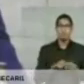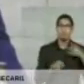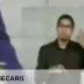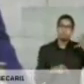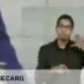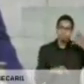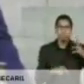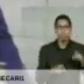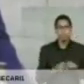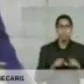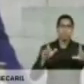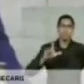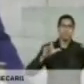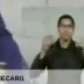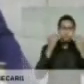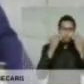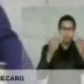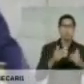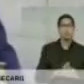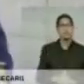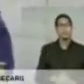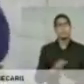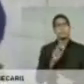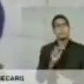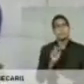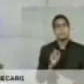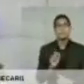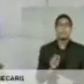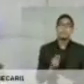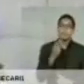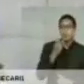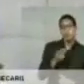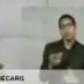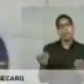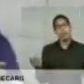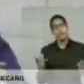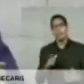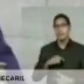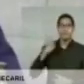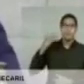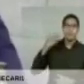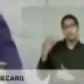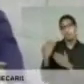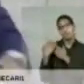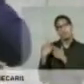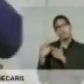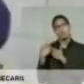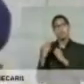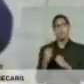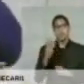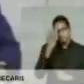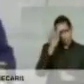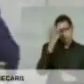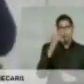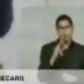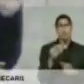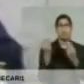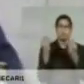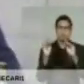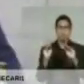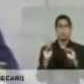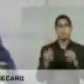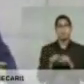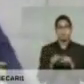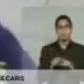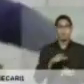ele deu ao vivo na televisão, inclusive colocando: ah, é um vereador que é o responsável, e amanhã eu vou fazer questão de colocar o nome dele. Meu